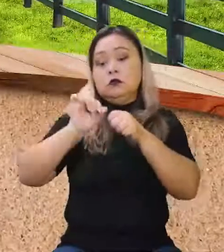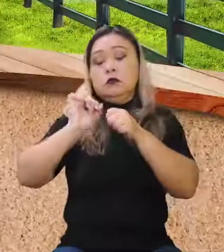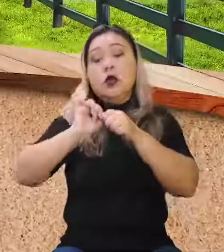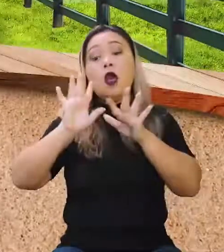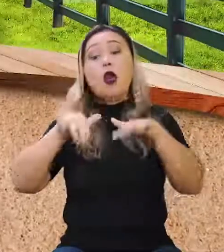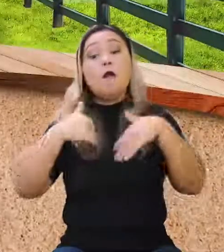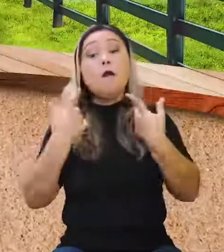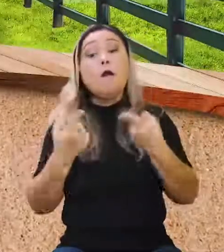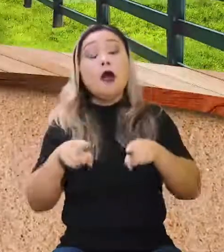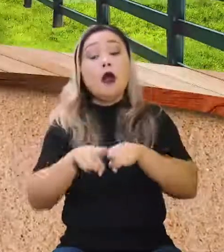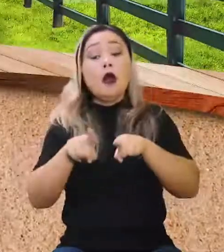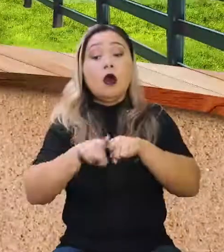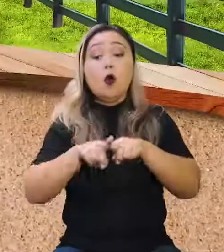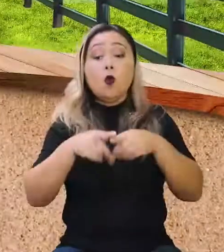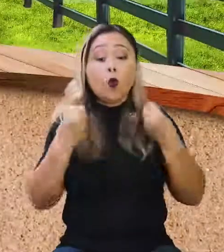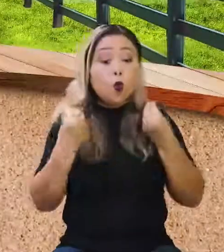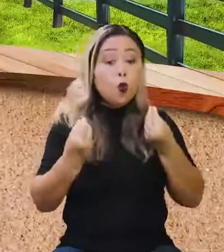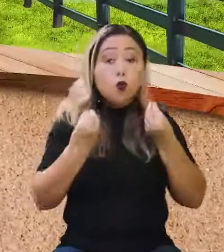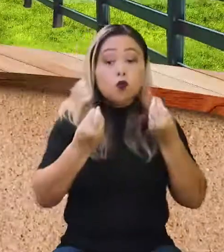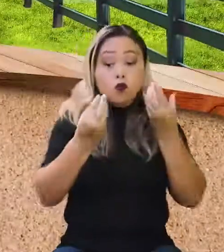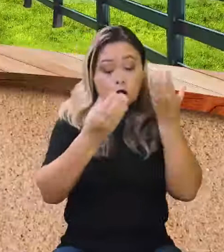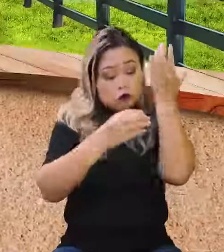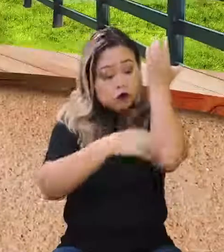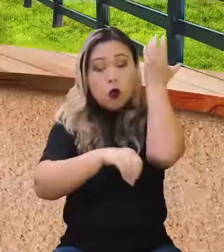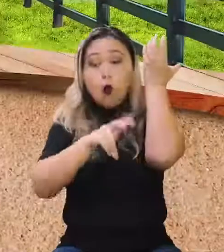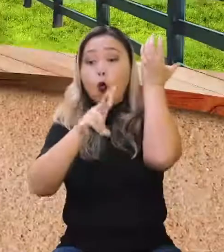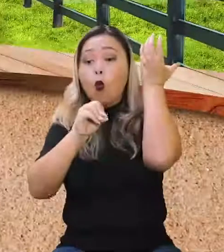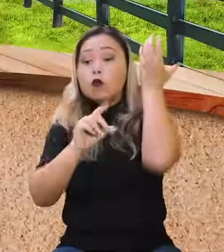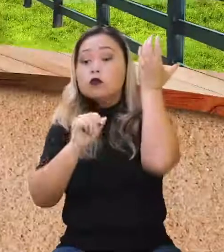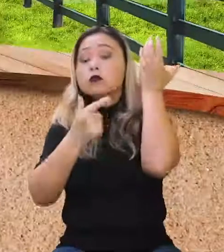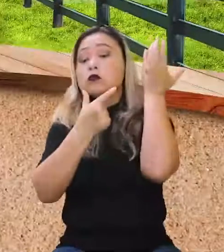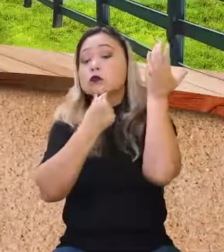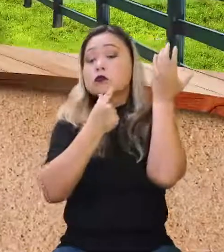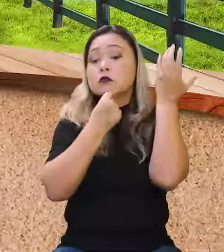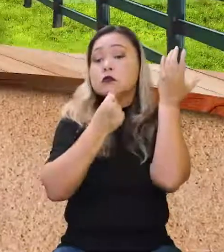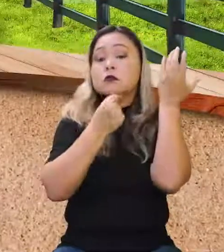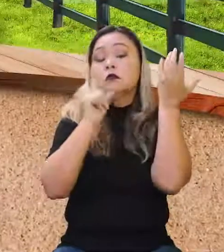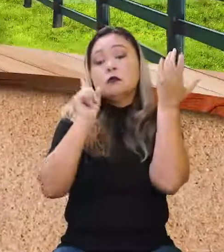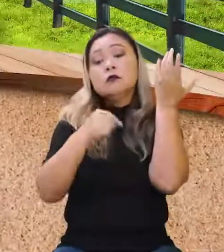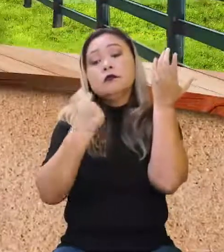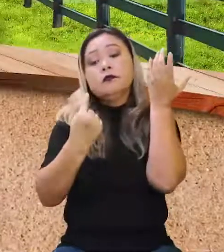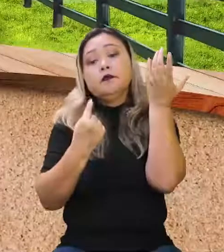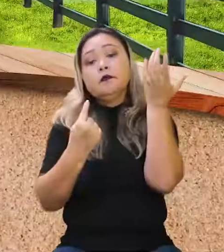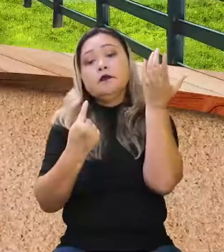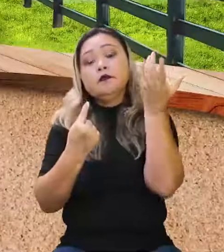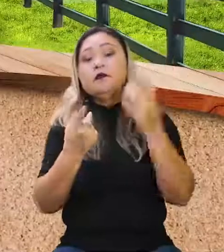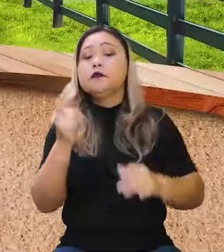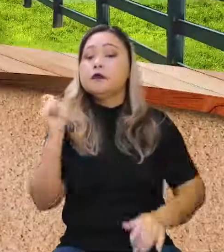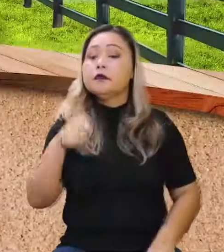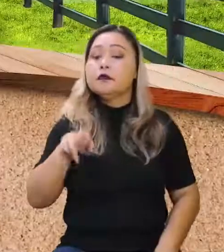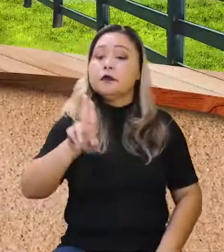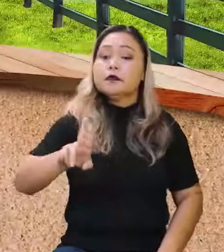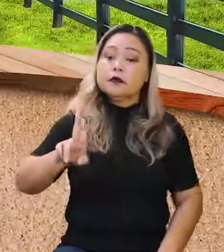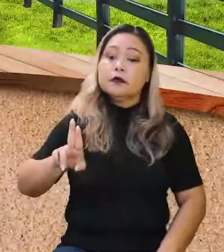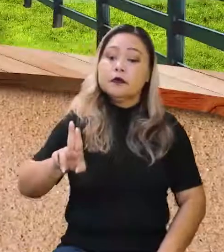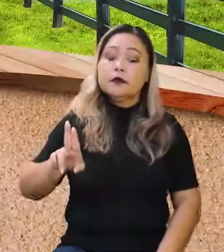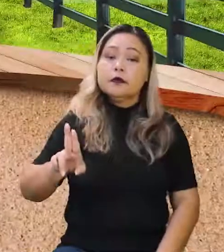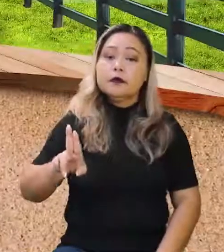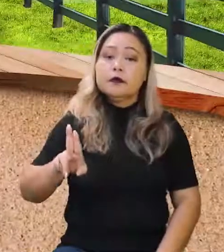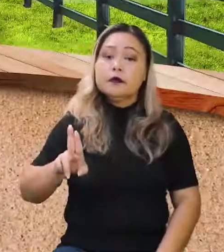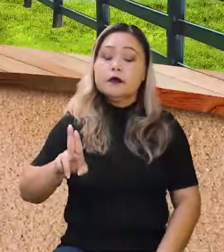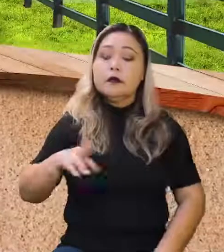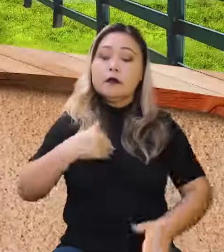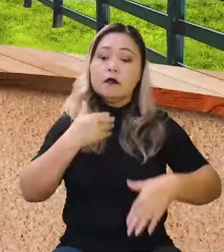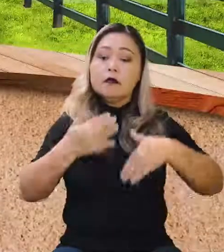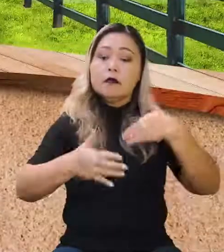a qualidade desses ovos. E do macho também. Uma delas é a forma que a gente pode utilizar ele para